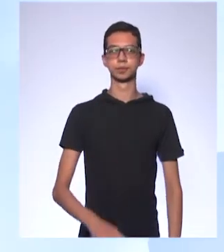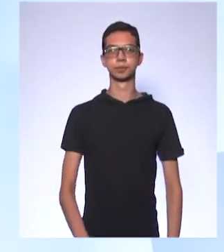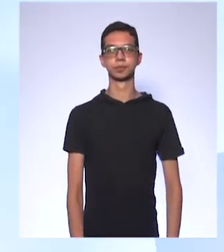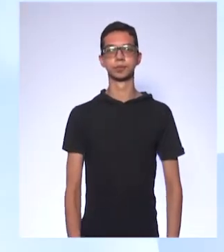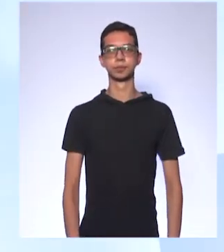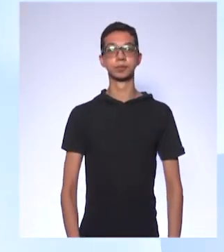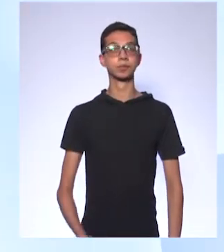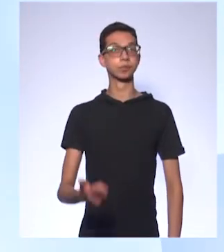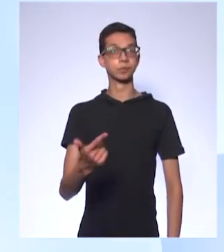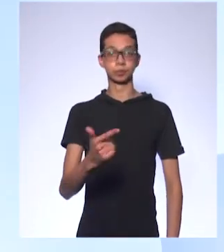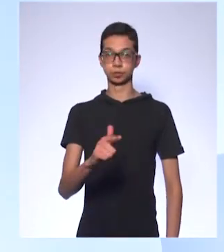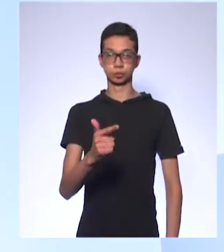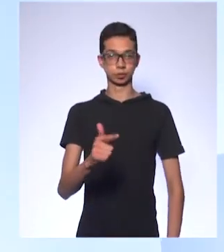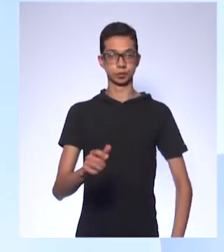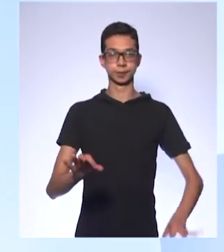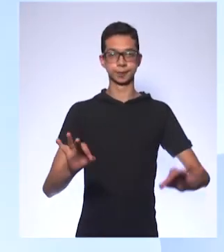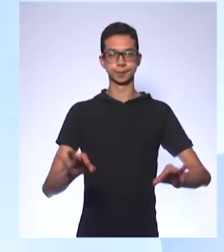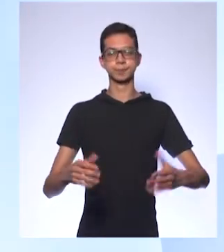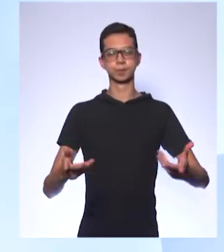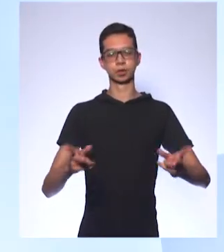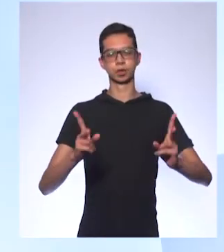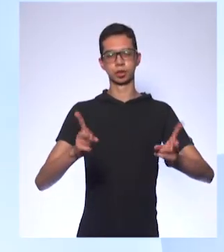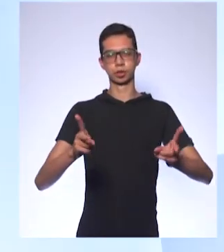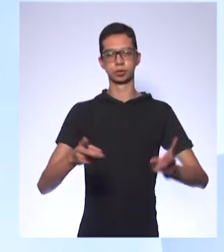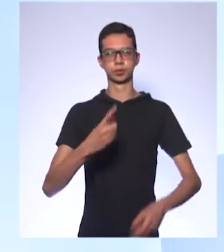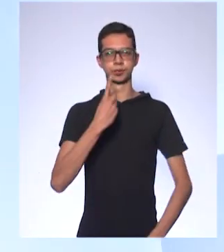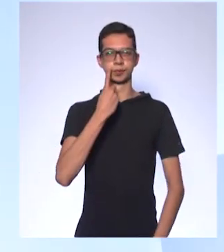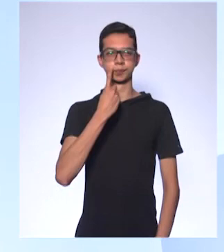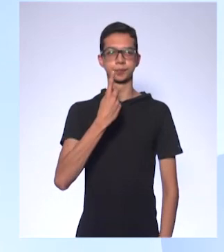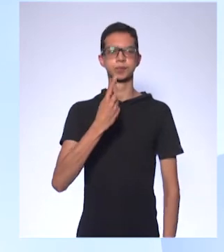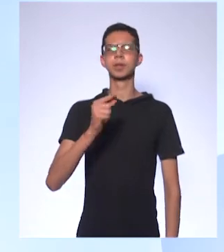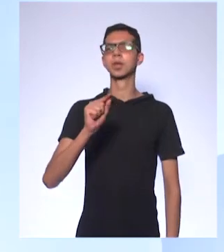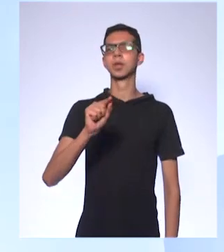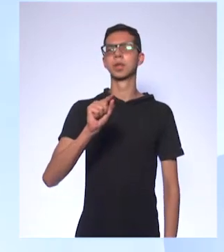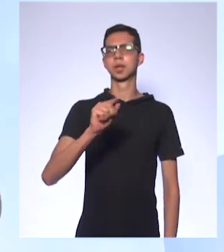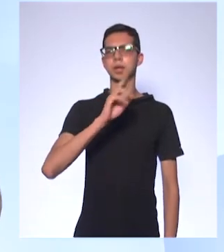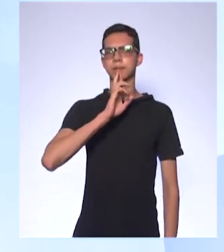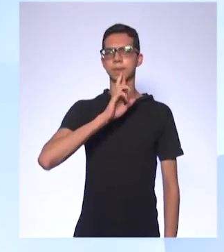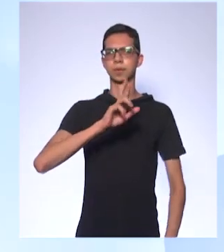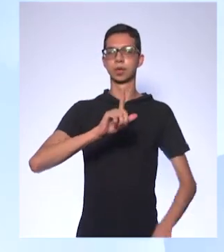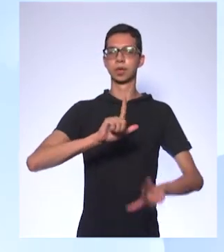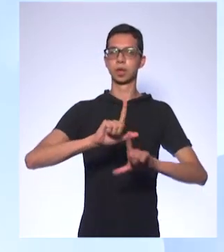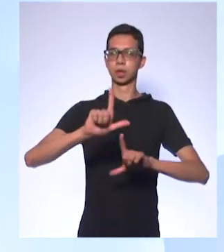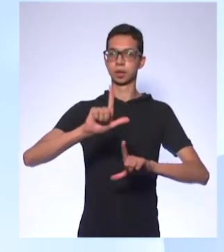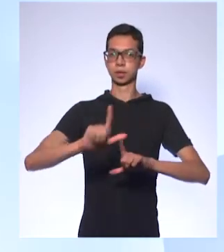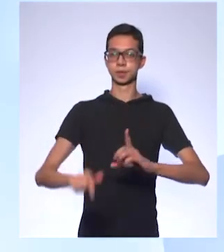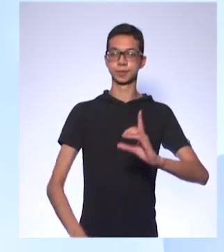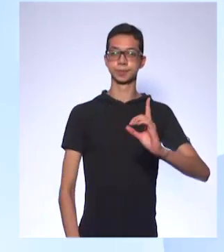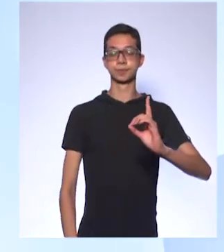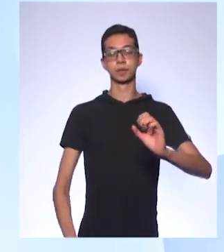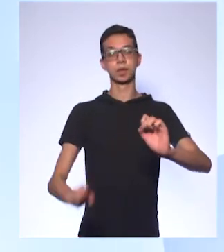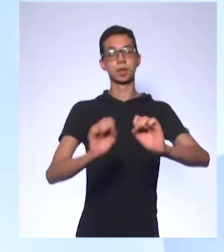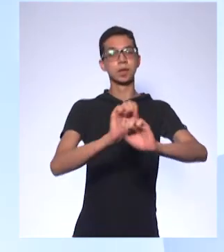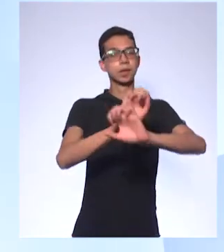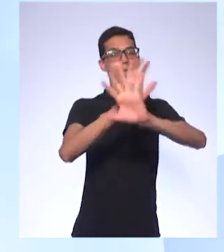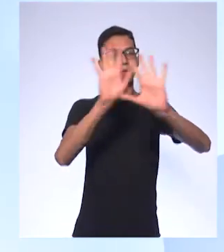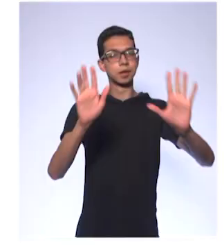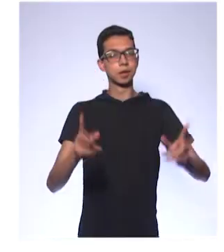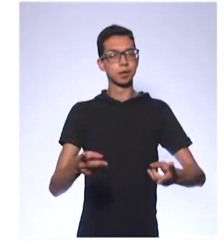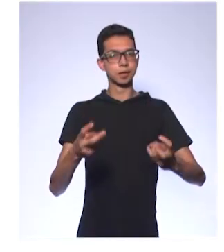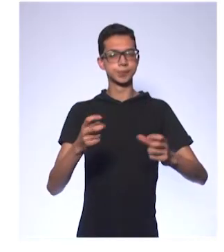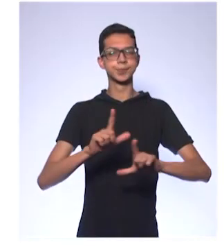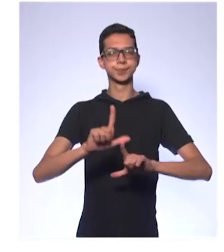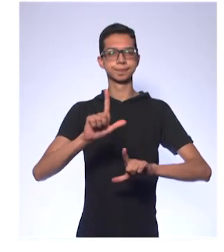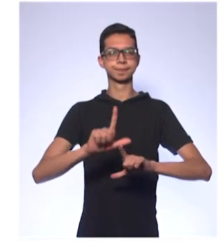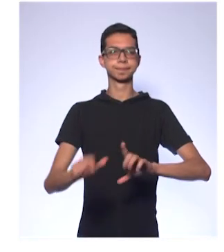Não tivemos, né? Vamos lá. Quem respondeu a letra B, já estava muito claro isso, né? Quem respondeu a